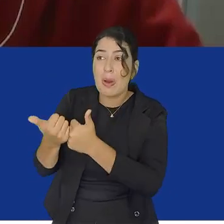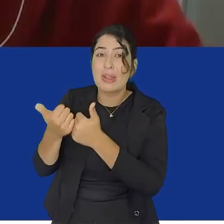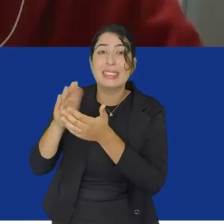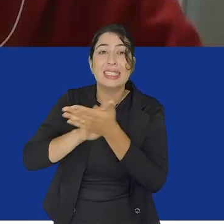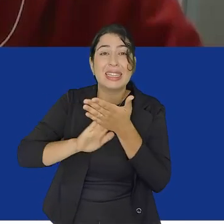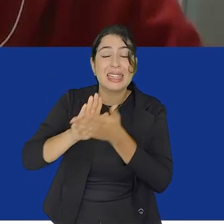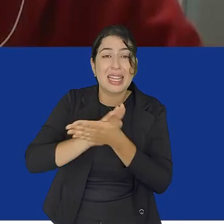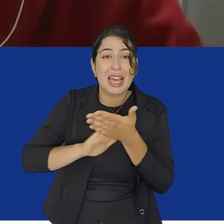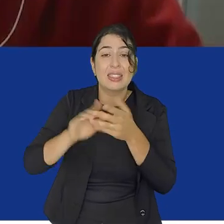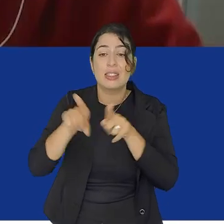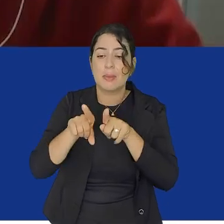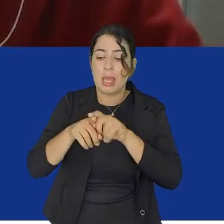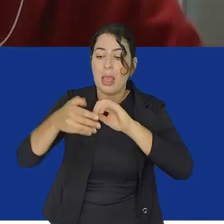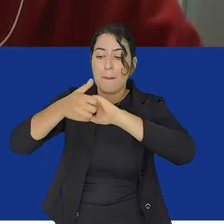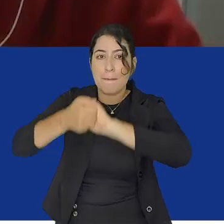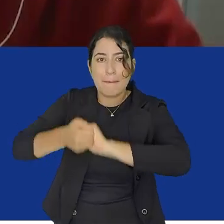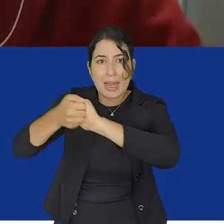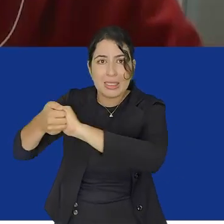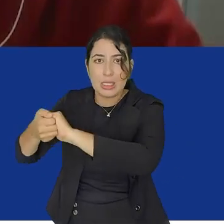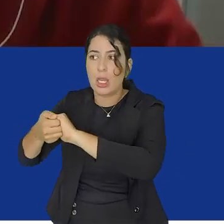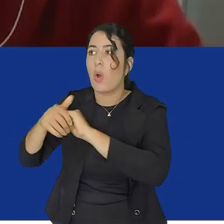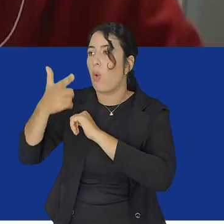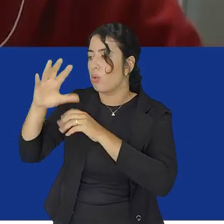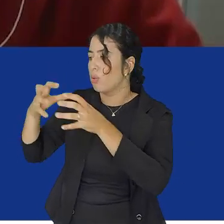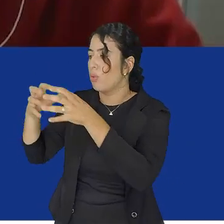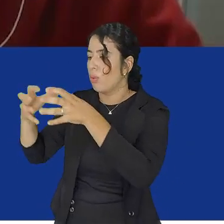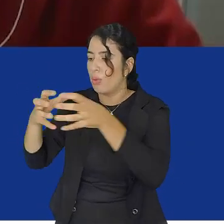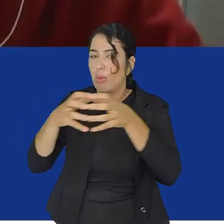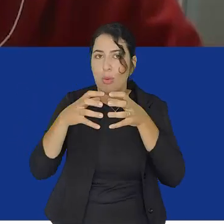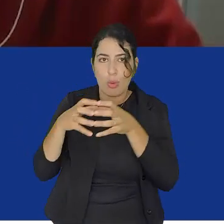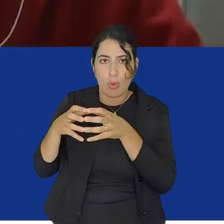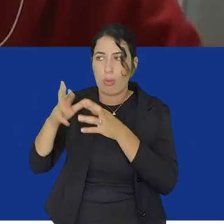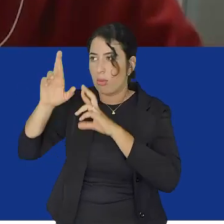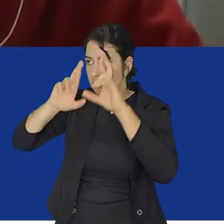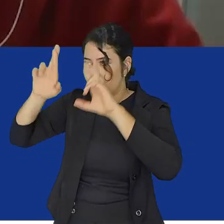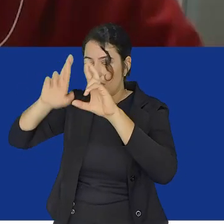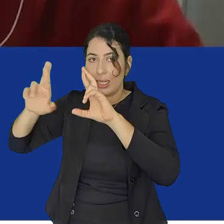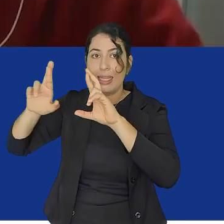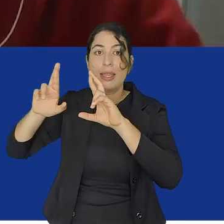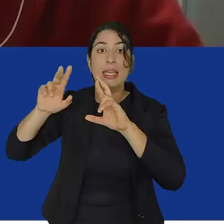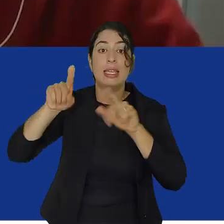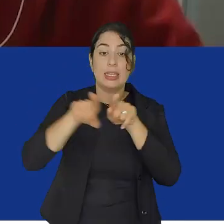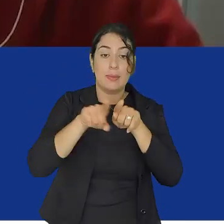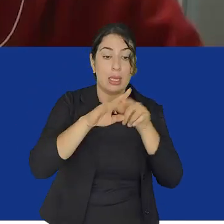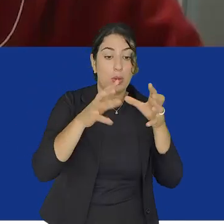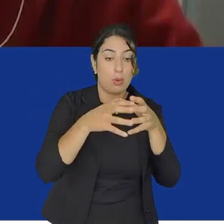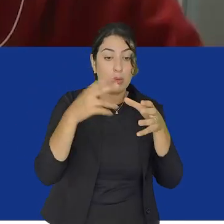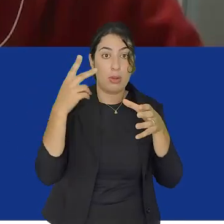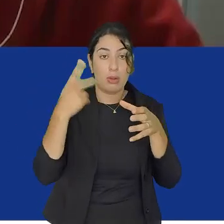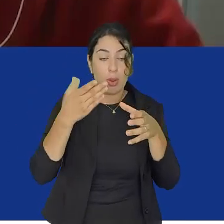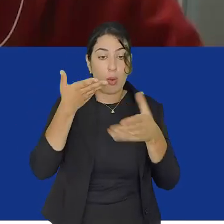apoio, de parceria, inclusive com outros gestores, ou da sua própria equipe, de entender esses